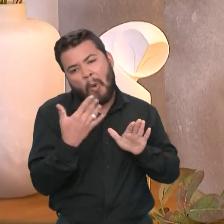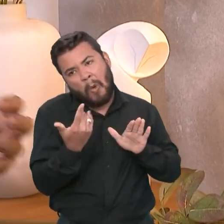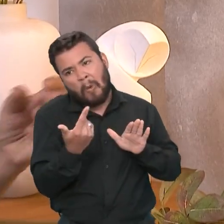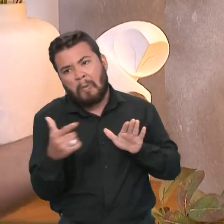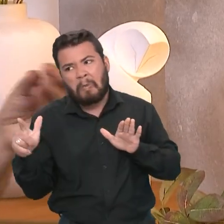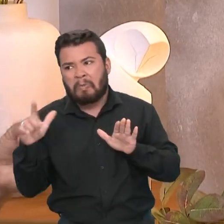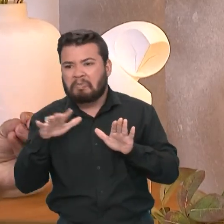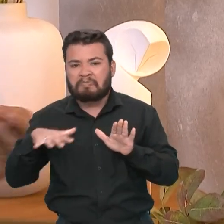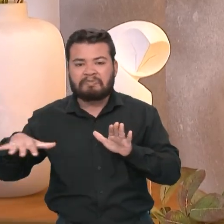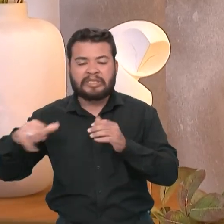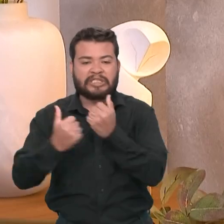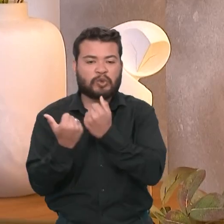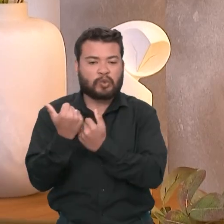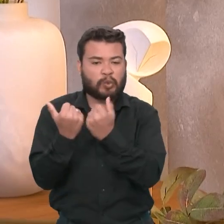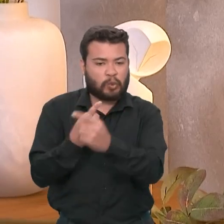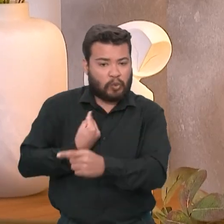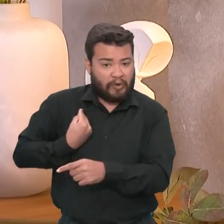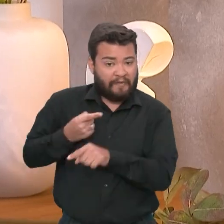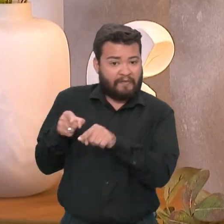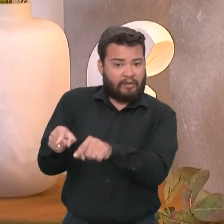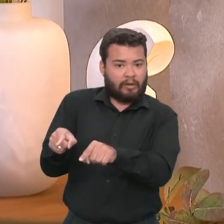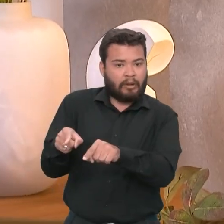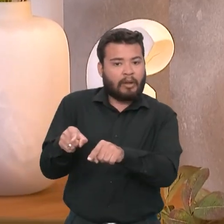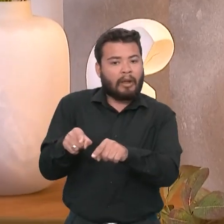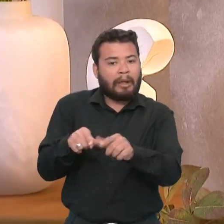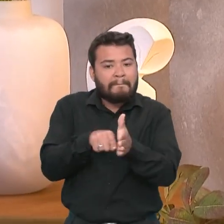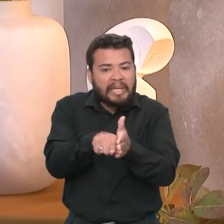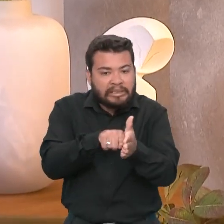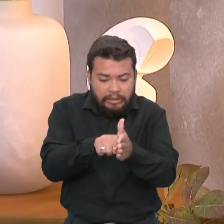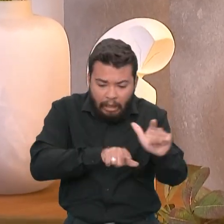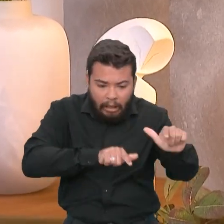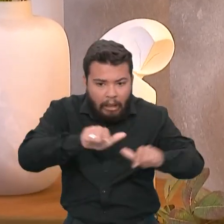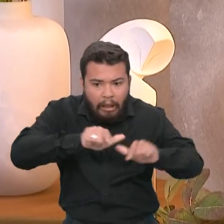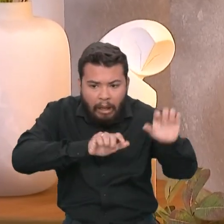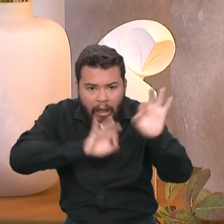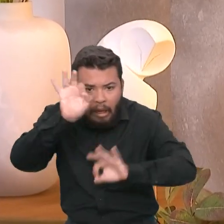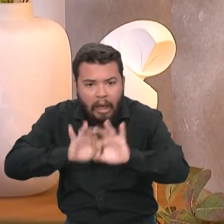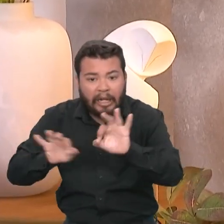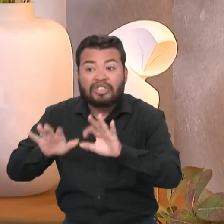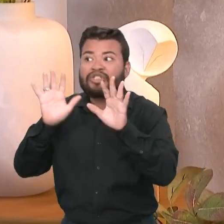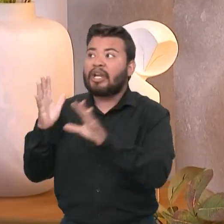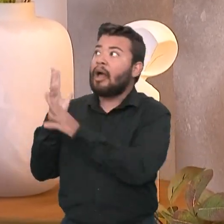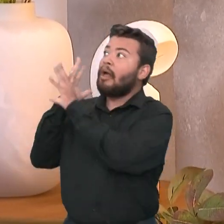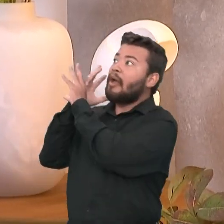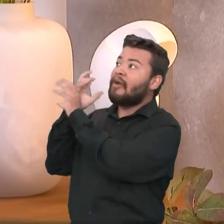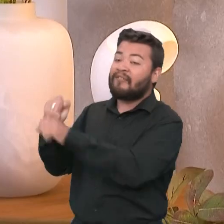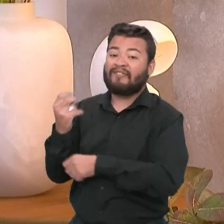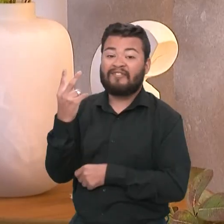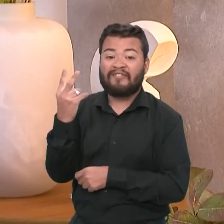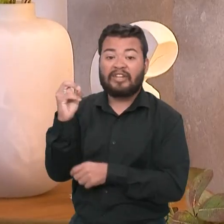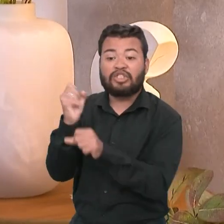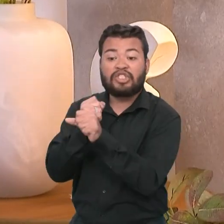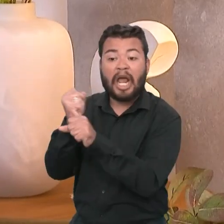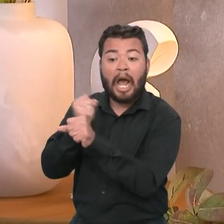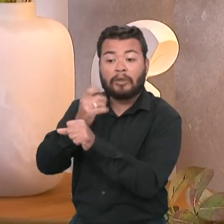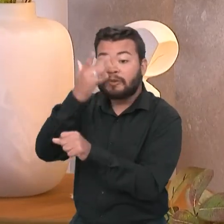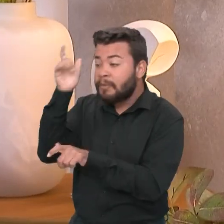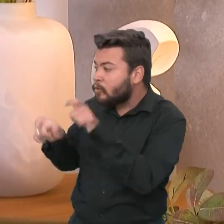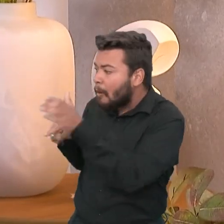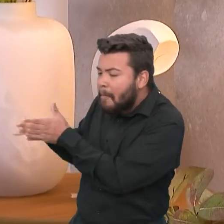existe, na verdade, para nós fazermos um trabalho desse, tem 20 anos de pessoas coletando informações sem as quais nós não